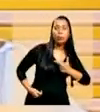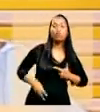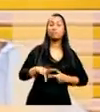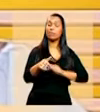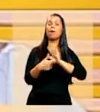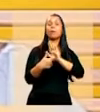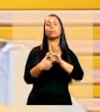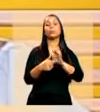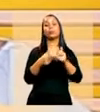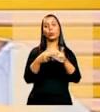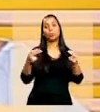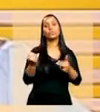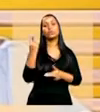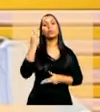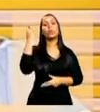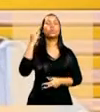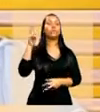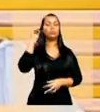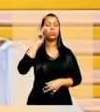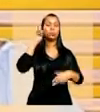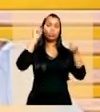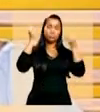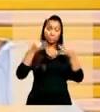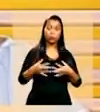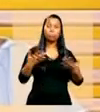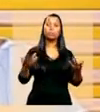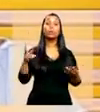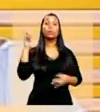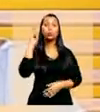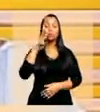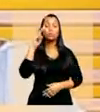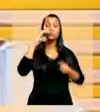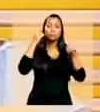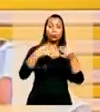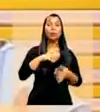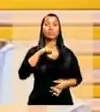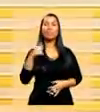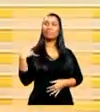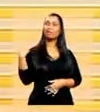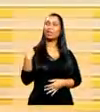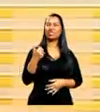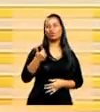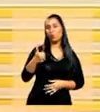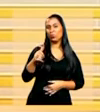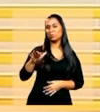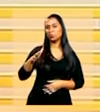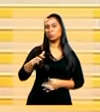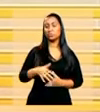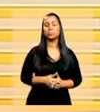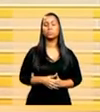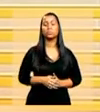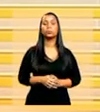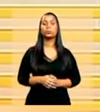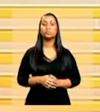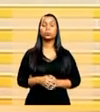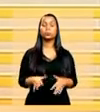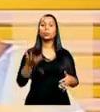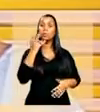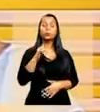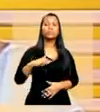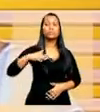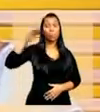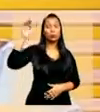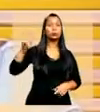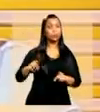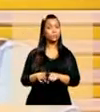conceitos e valores, né, através dos contos de fada. Os contos de fadas vão até os 11 anos, né? Então